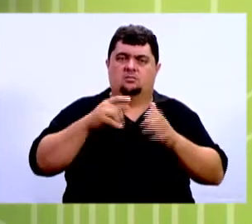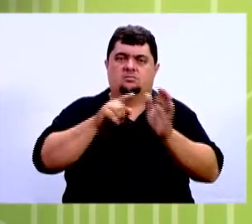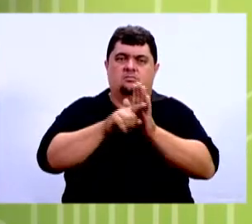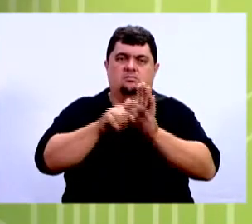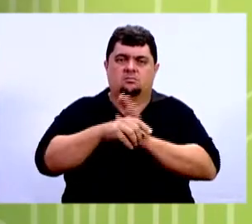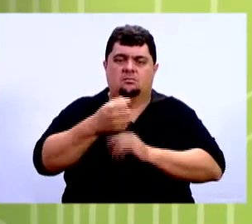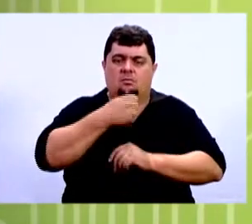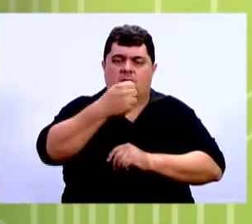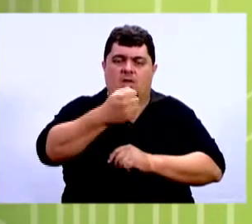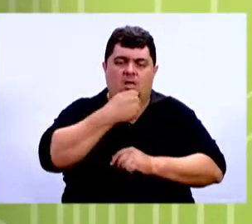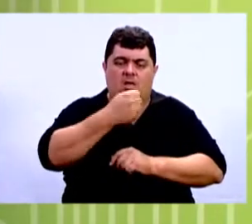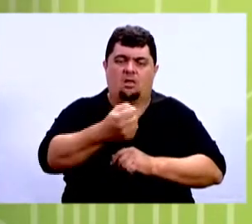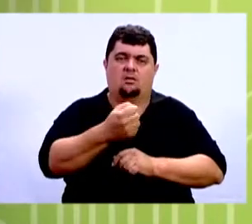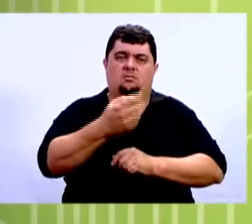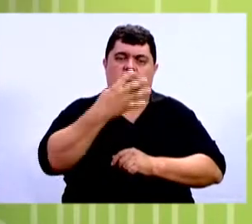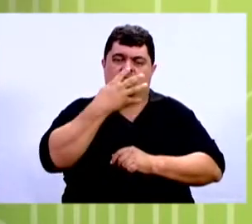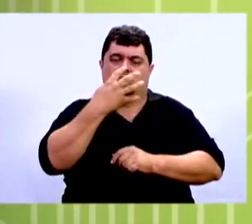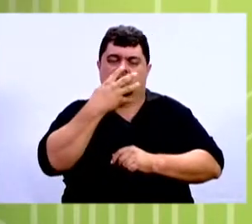entrevista,